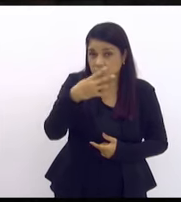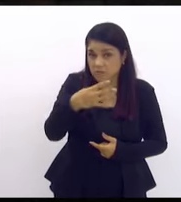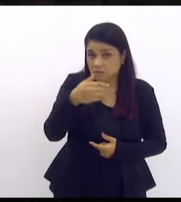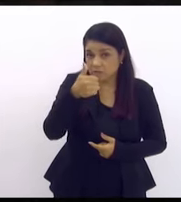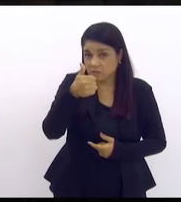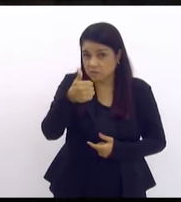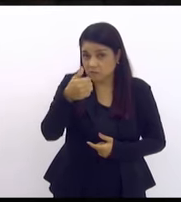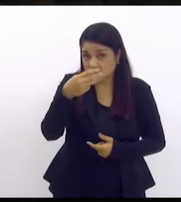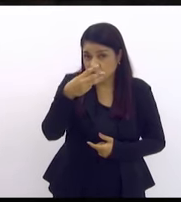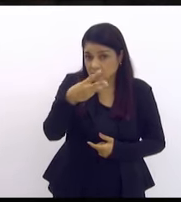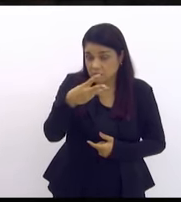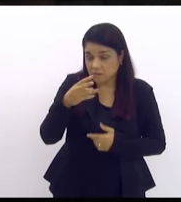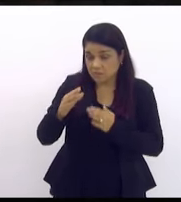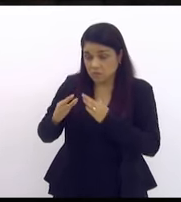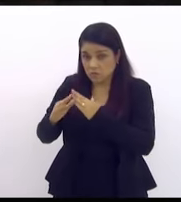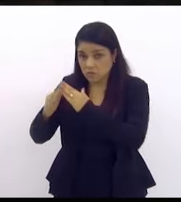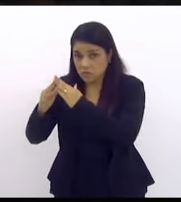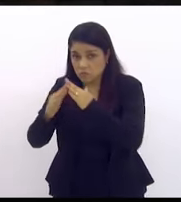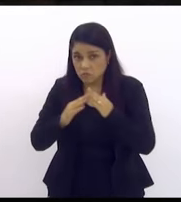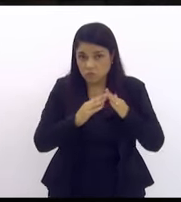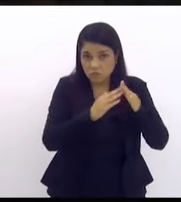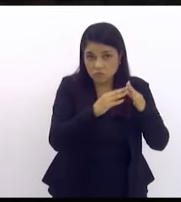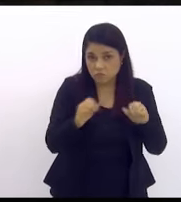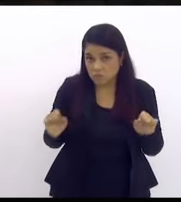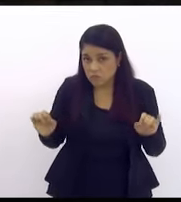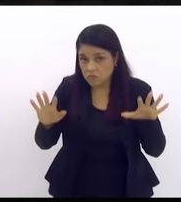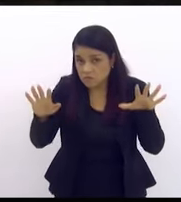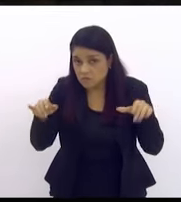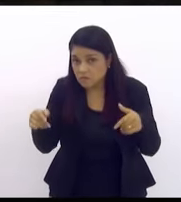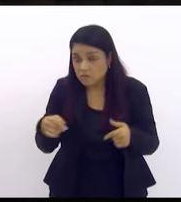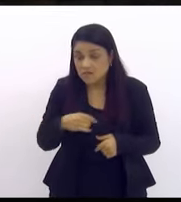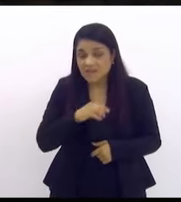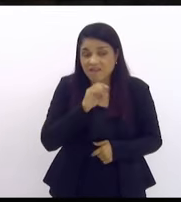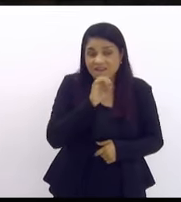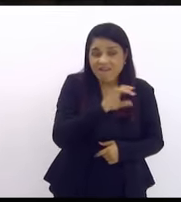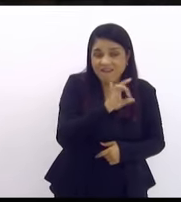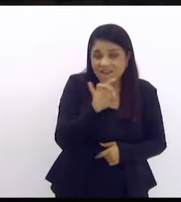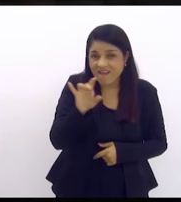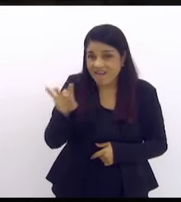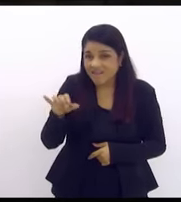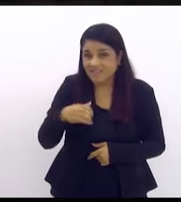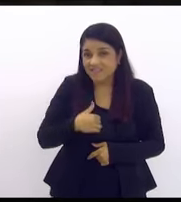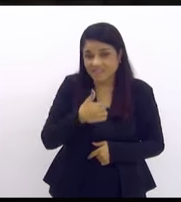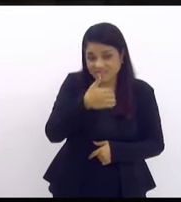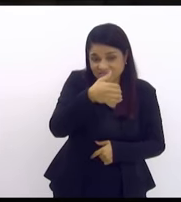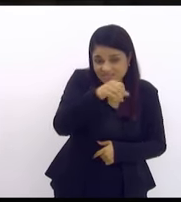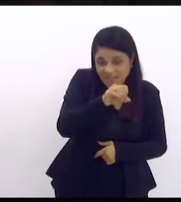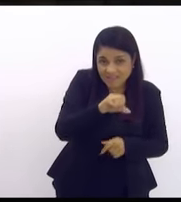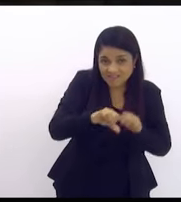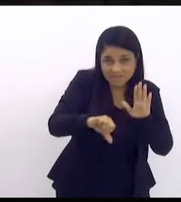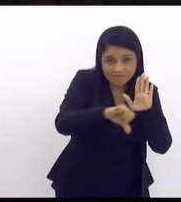1.413 comunidades. Se a senhora imaginar que cada comunidade tem